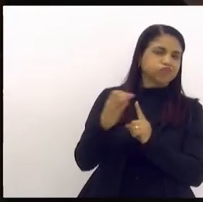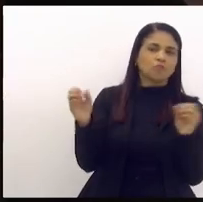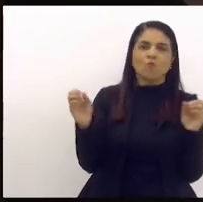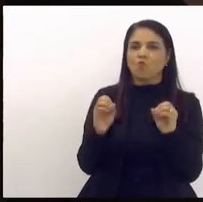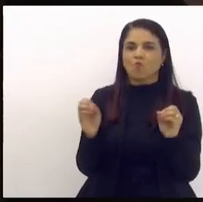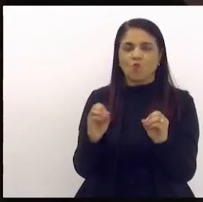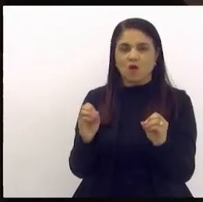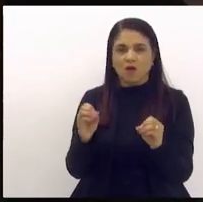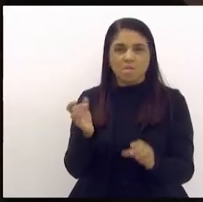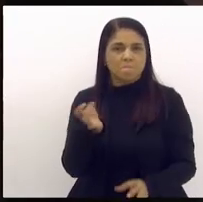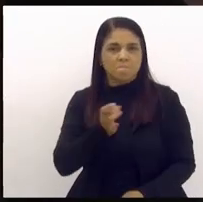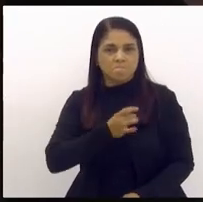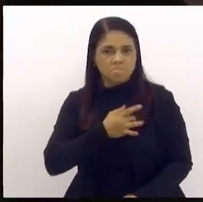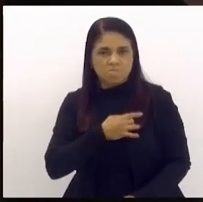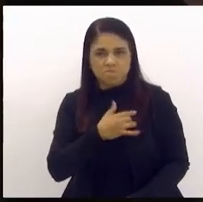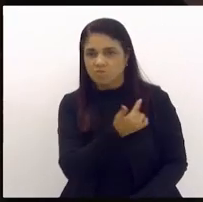medo.